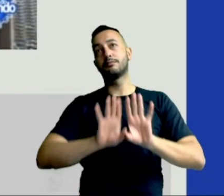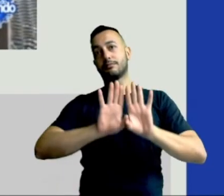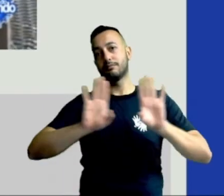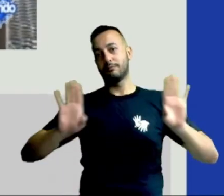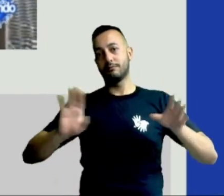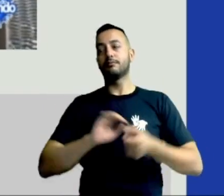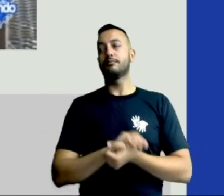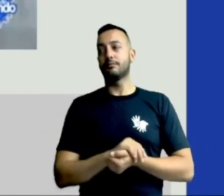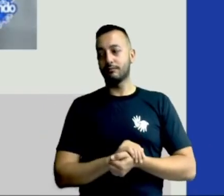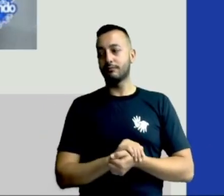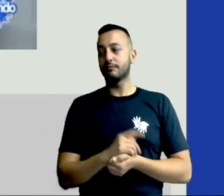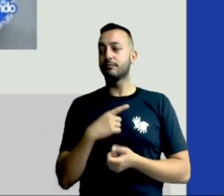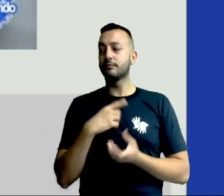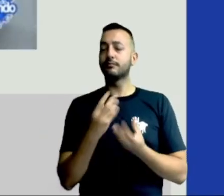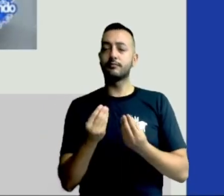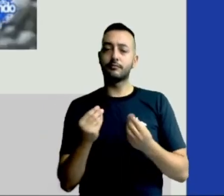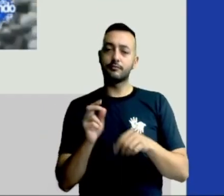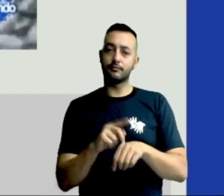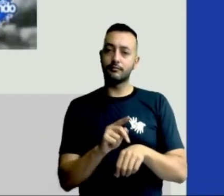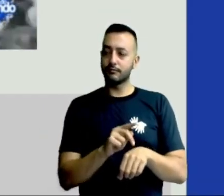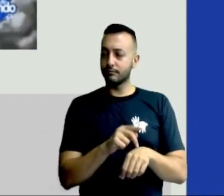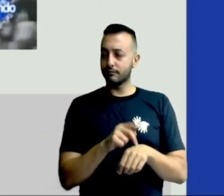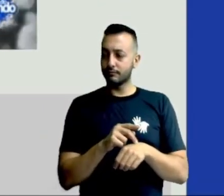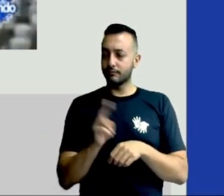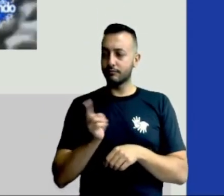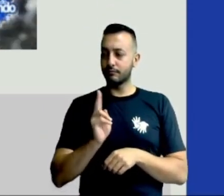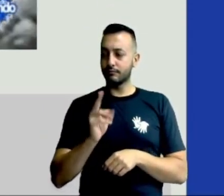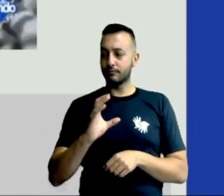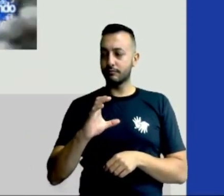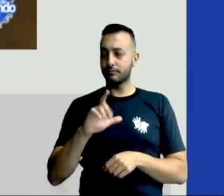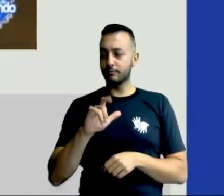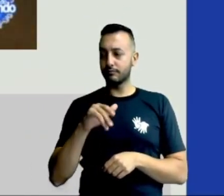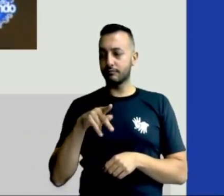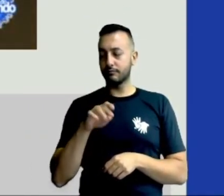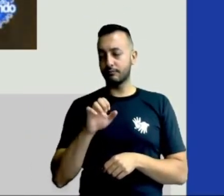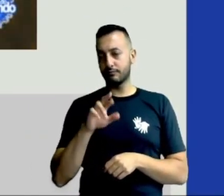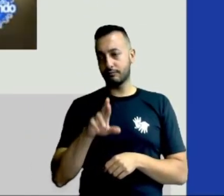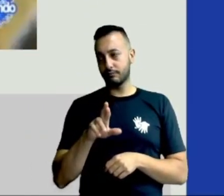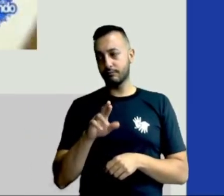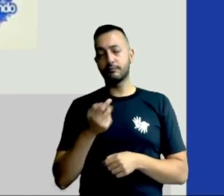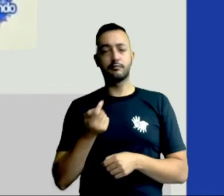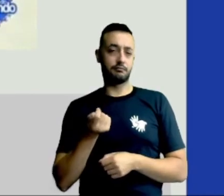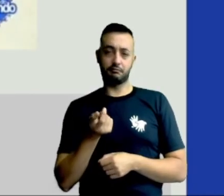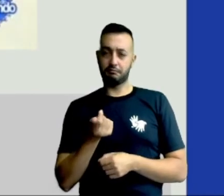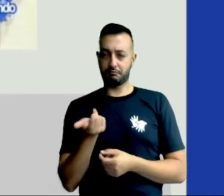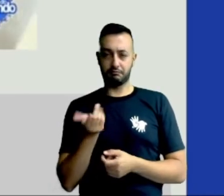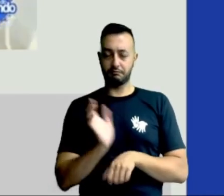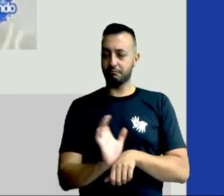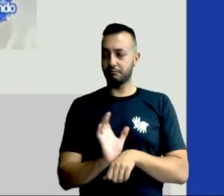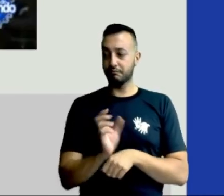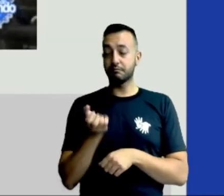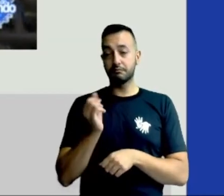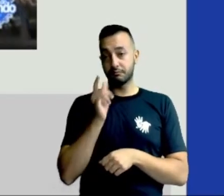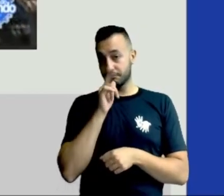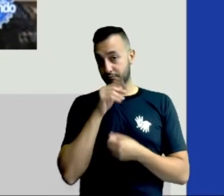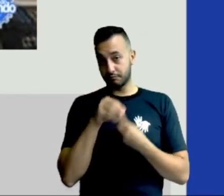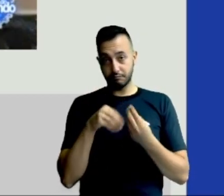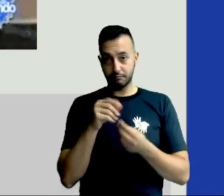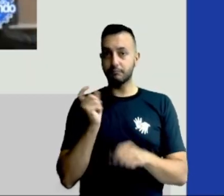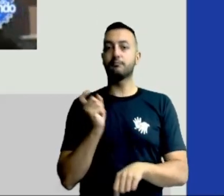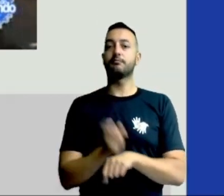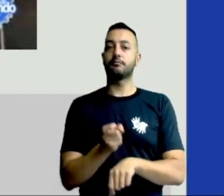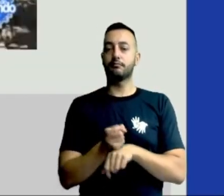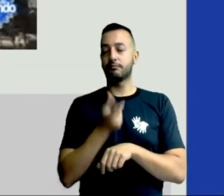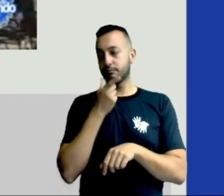sai do forno é um monte de pedrinhas que se chama clinker. Ele já é praticamente cimento, se você colocasse água ele já ia